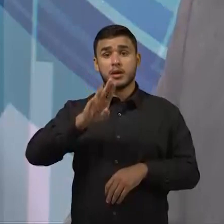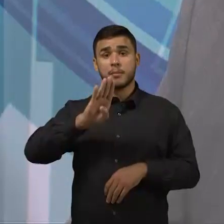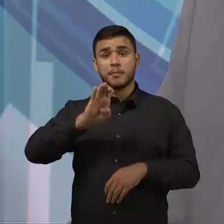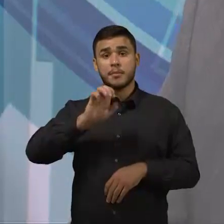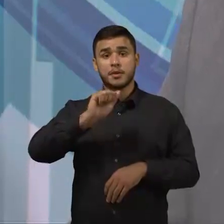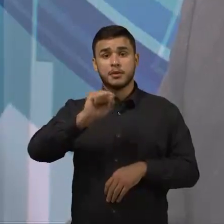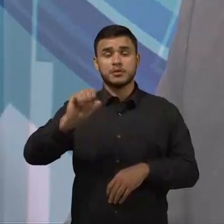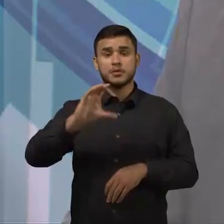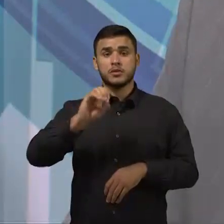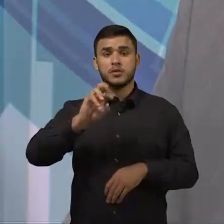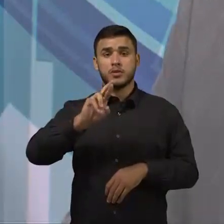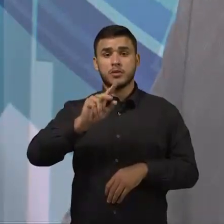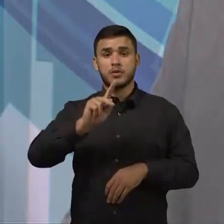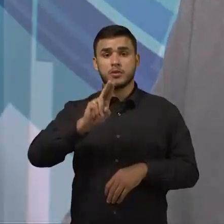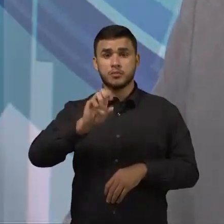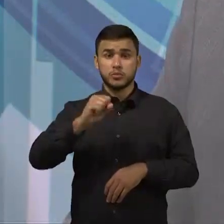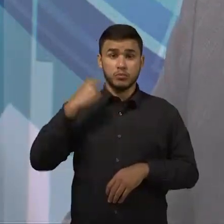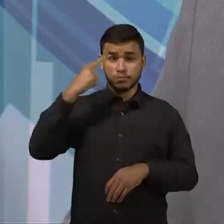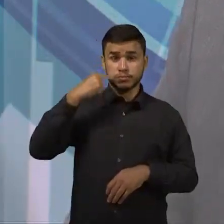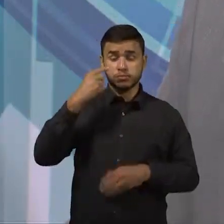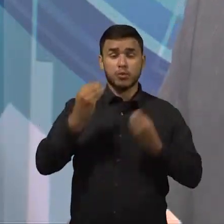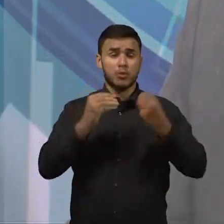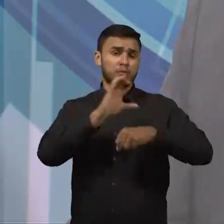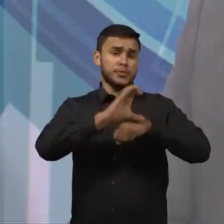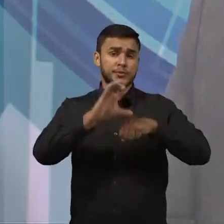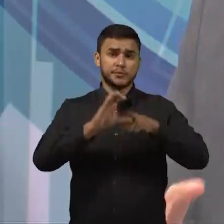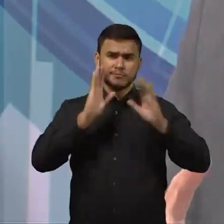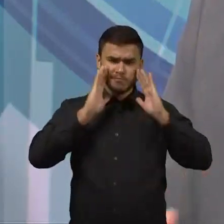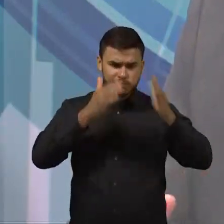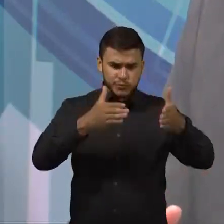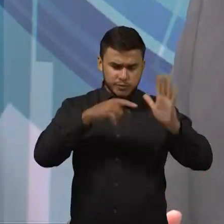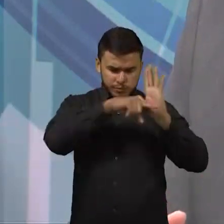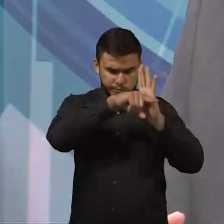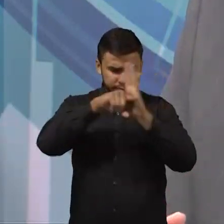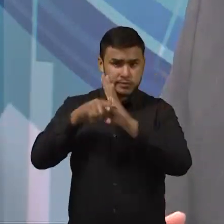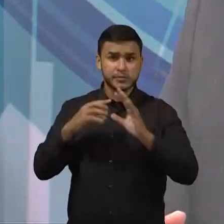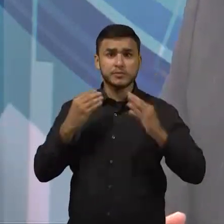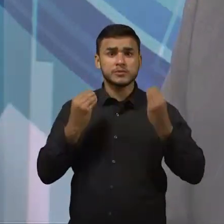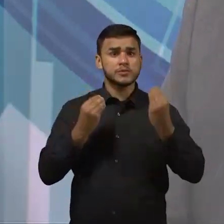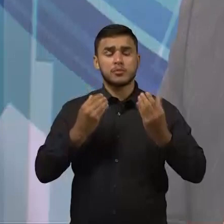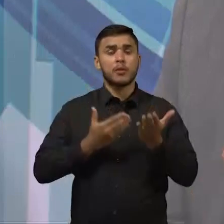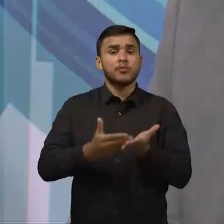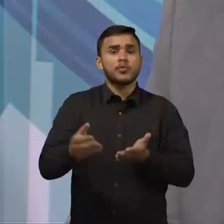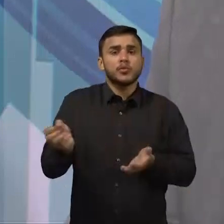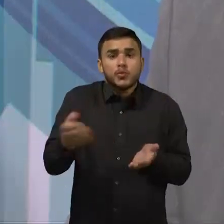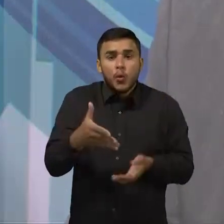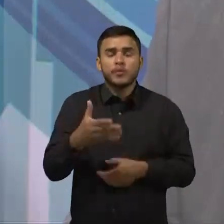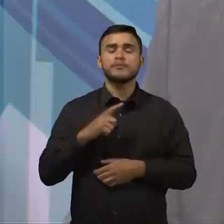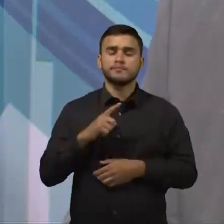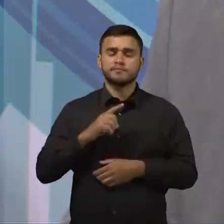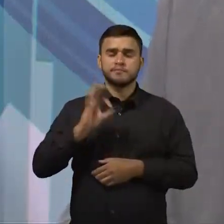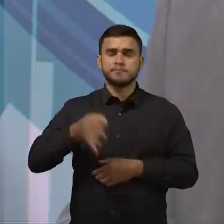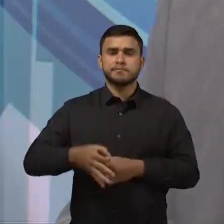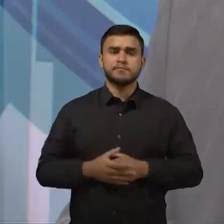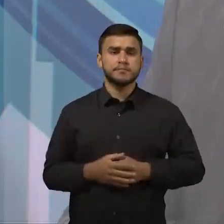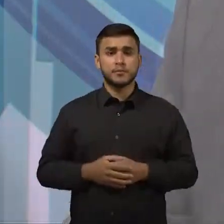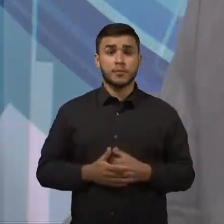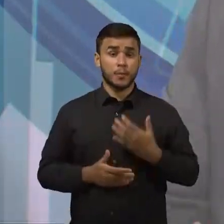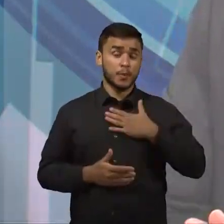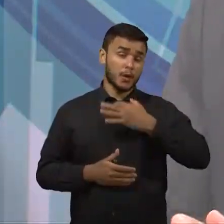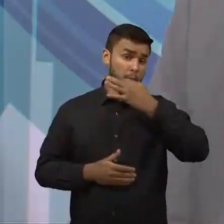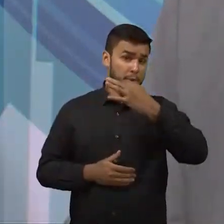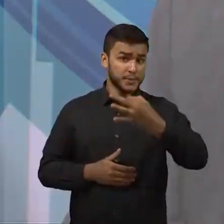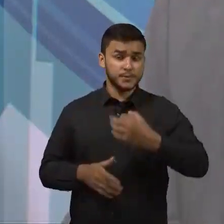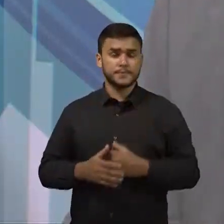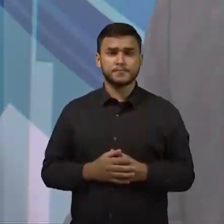originalidade intelectual do constitucionalismo brasileiro, deve ser dito, e depois, na minha avaliação, o